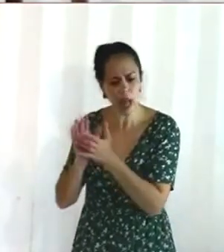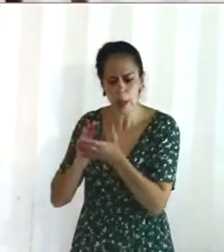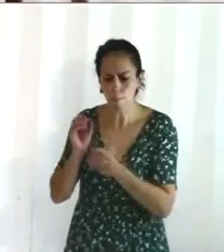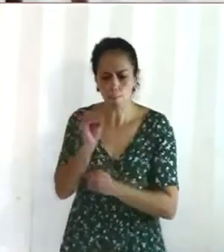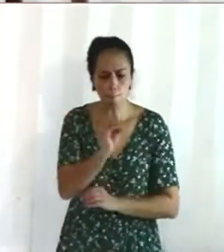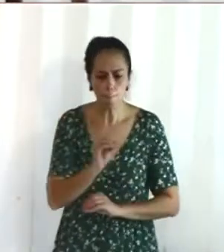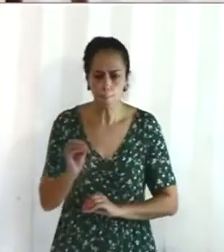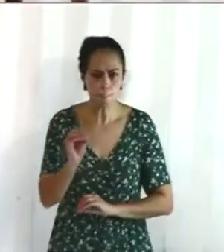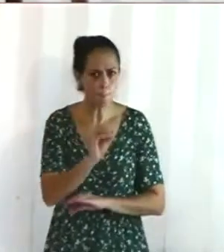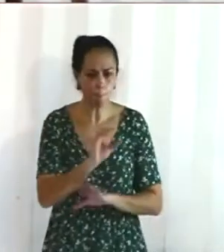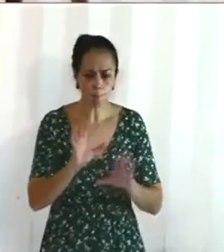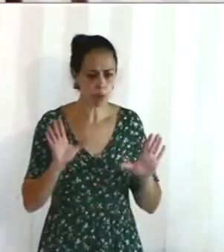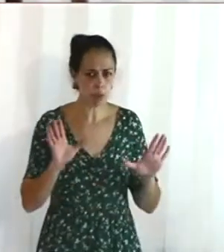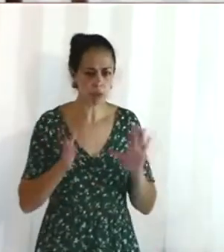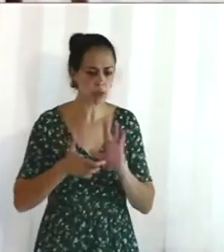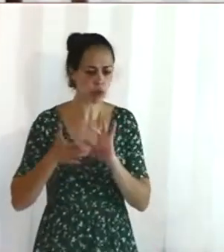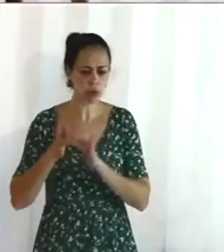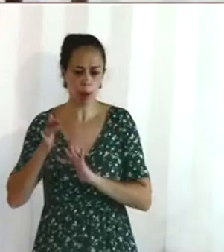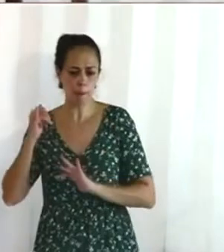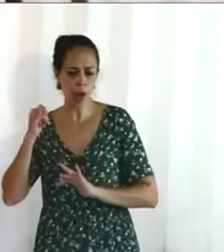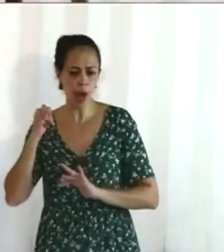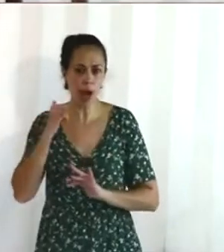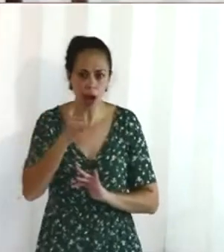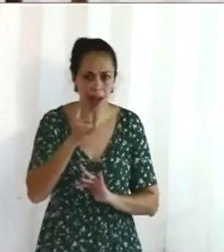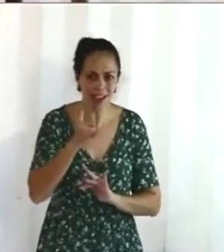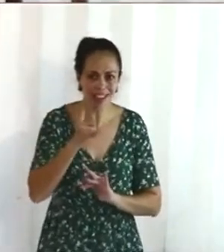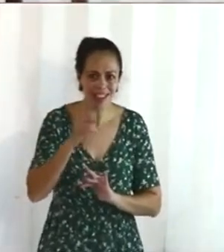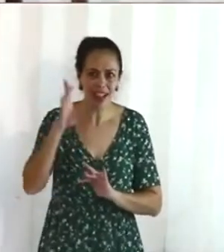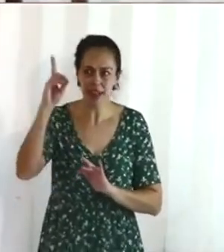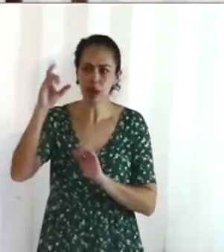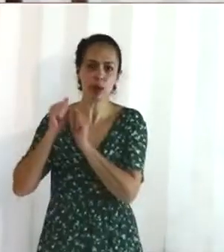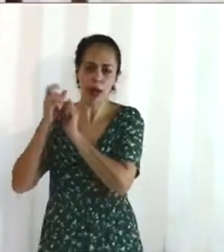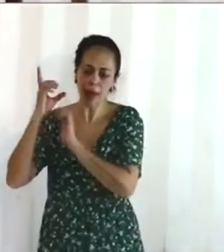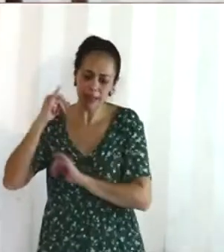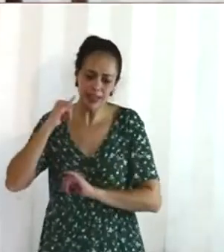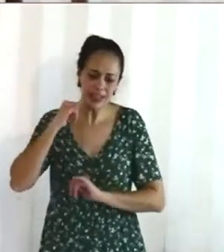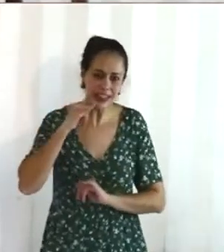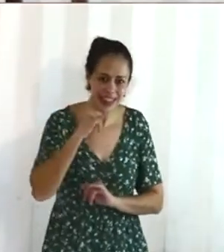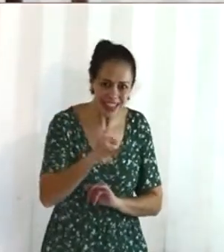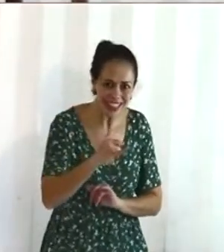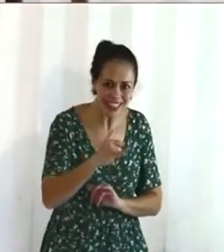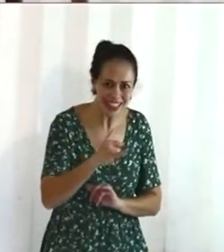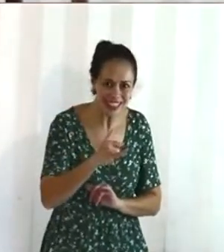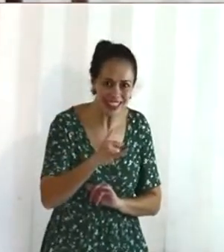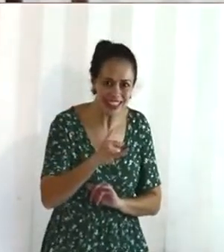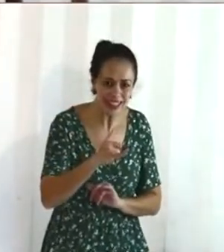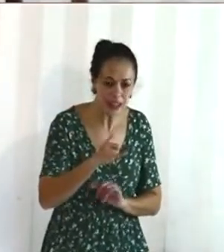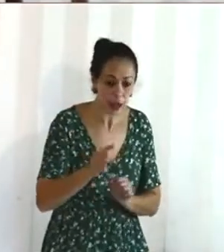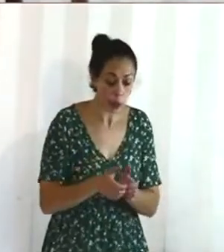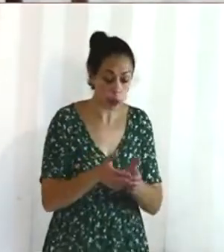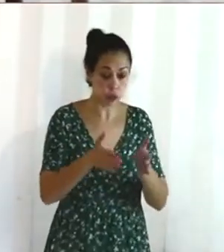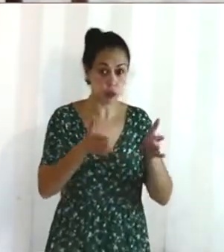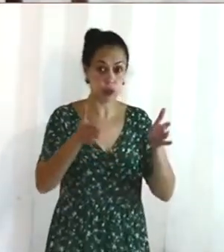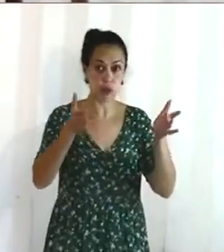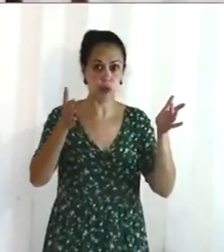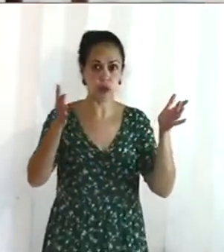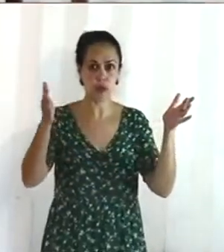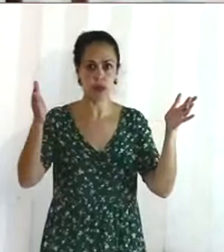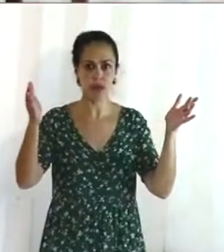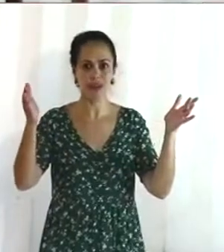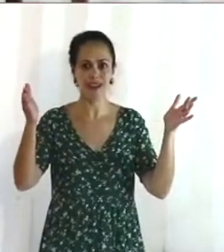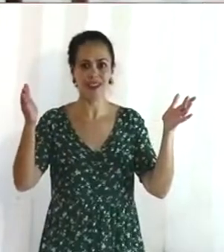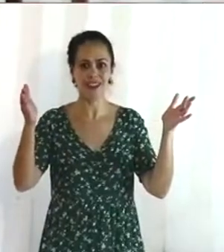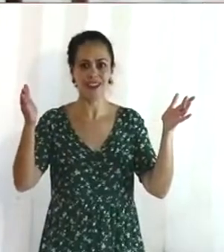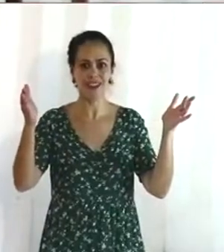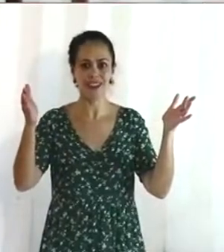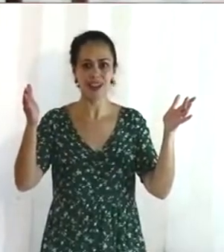princípio, porque ele é autoexistente. Ou seja, todas as coisas dão início a partir dele, nada vem